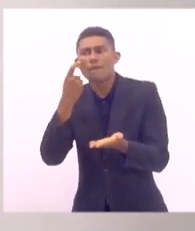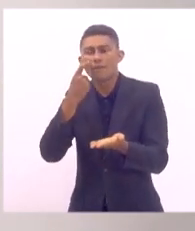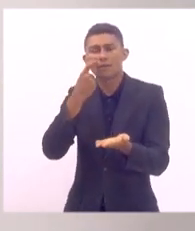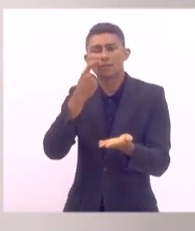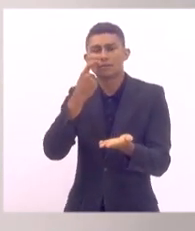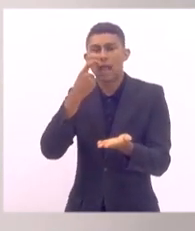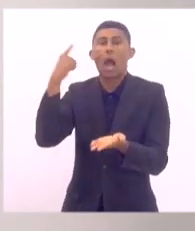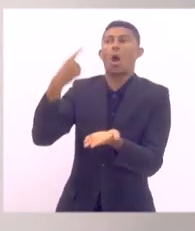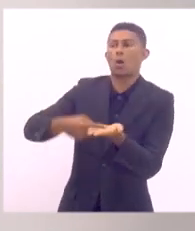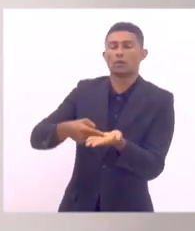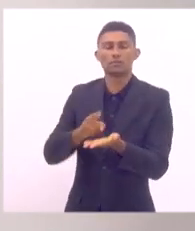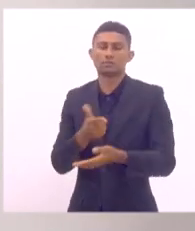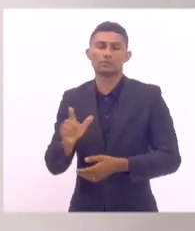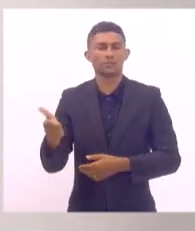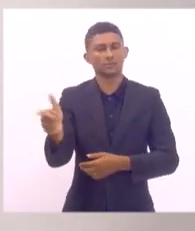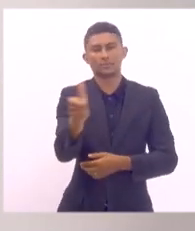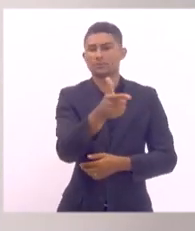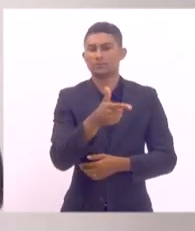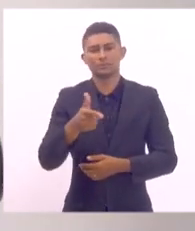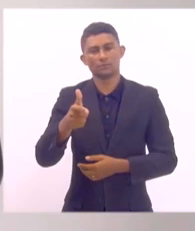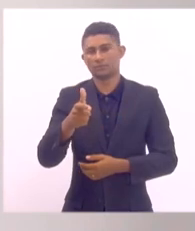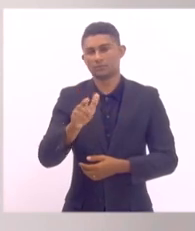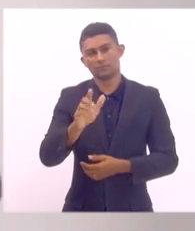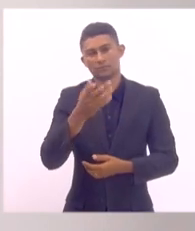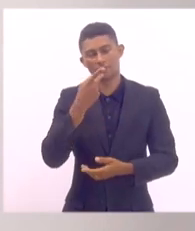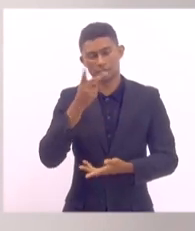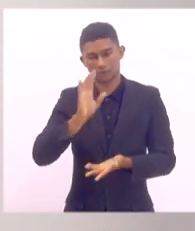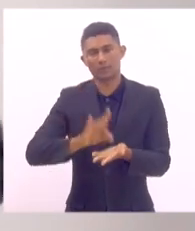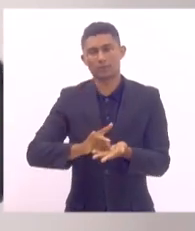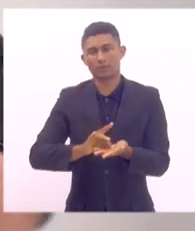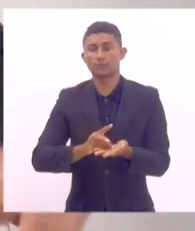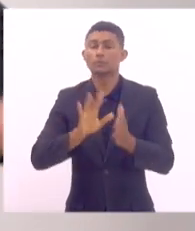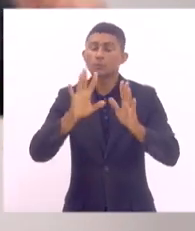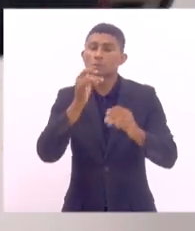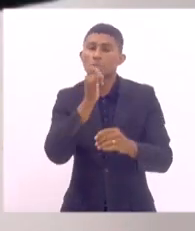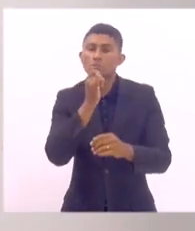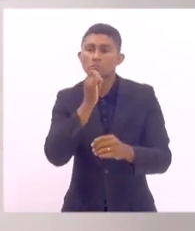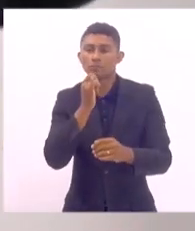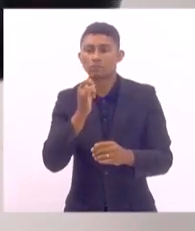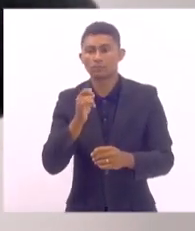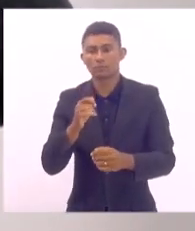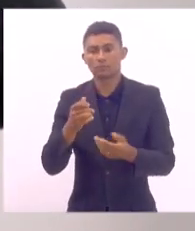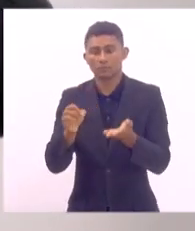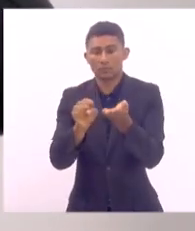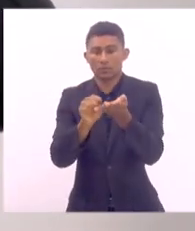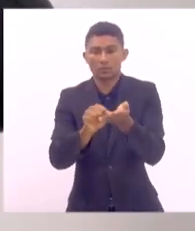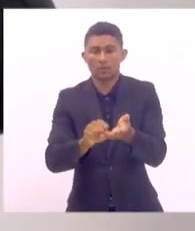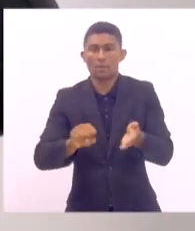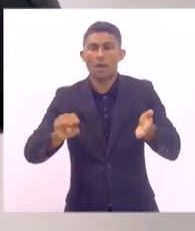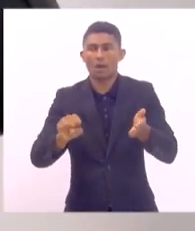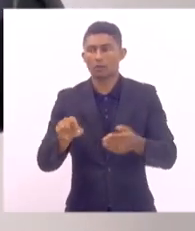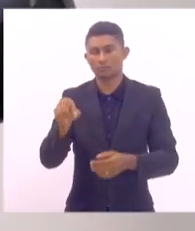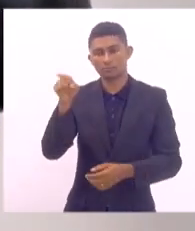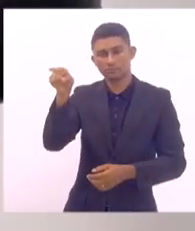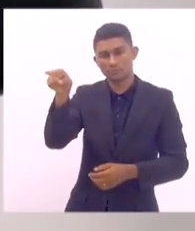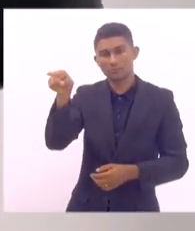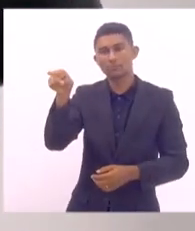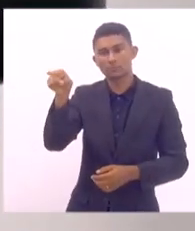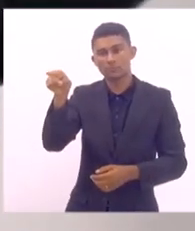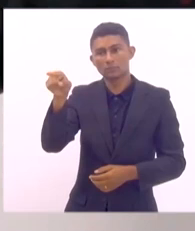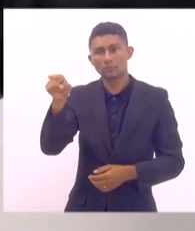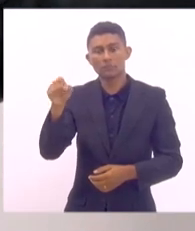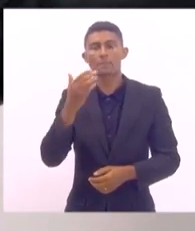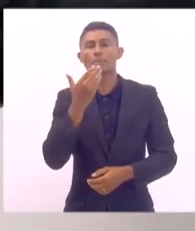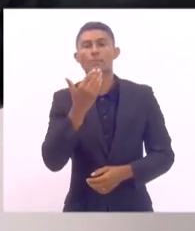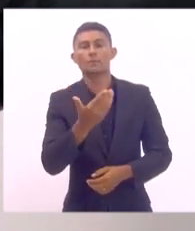verdade. Não tem esse acordo. Agora, é um acordo do cavalheirismo, por exemplo. O Samuel, muitas das vezes, ele pede